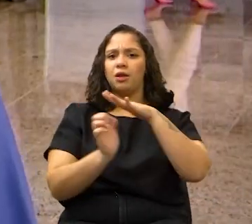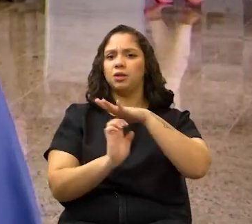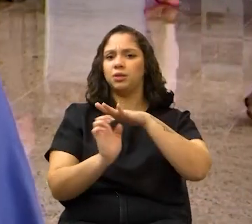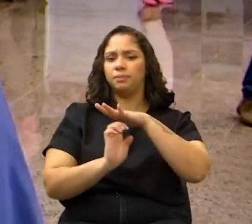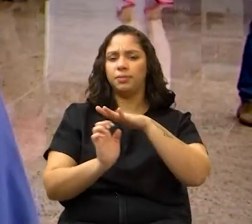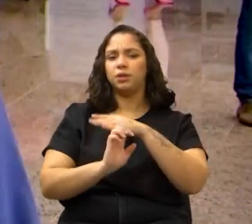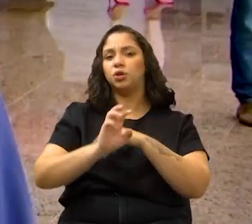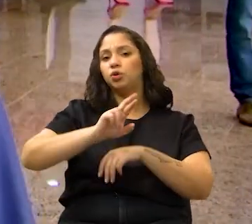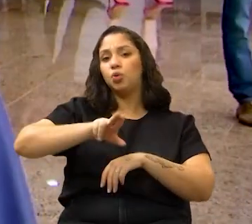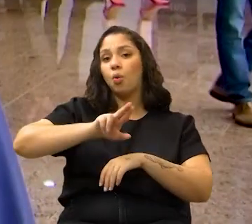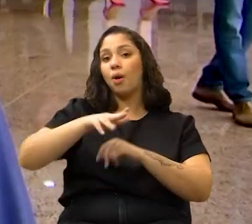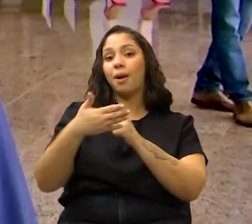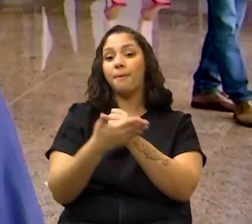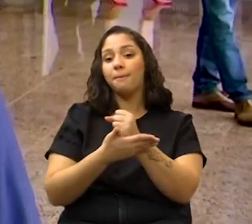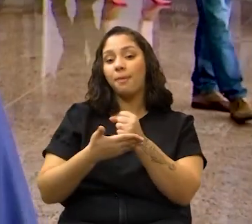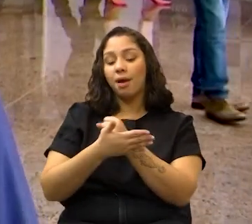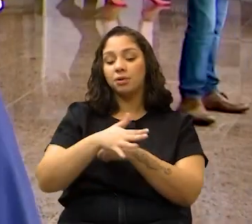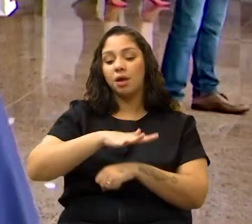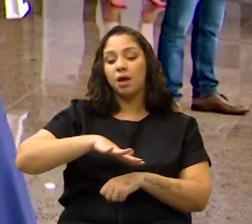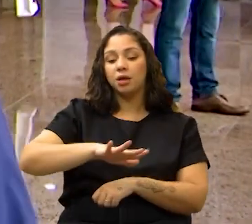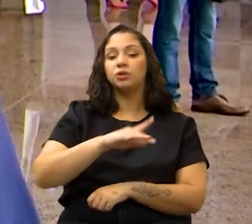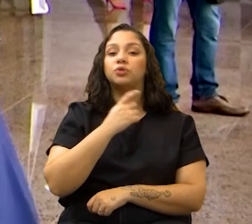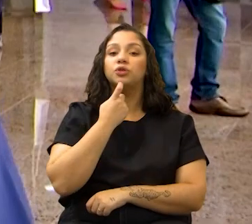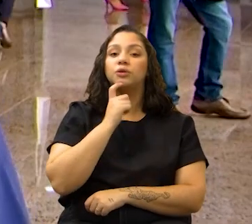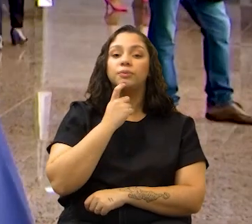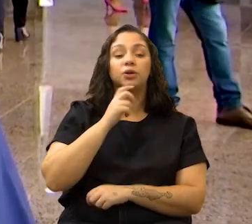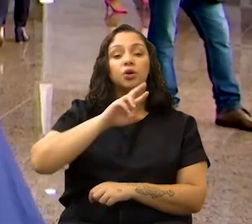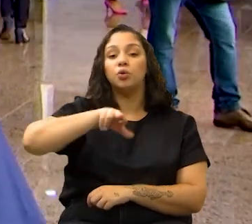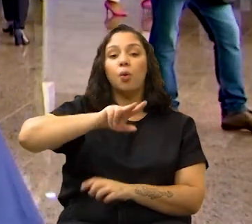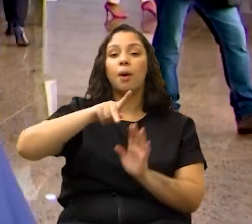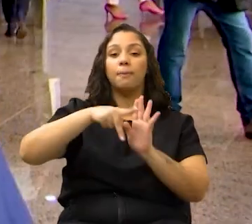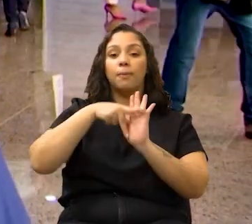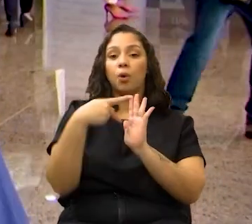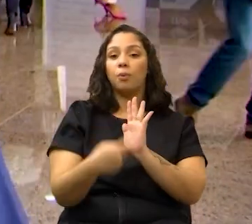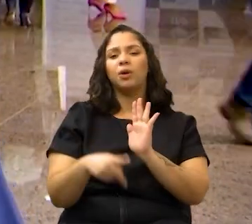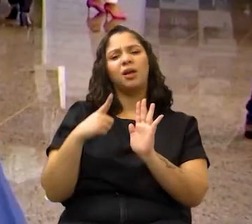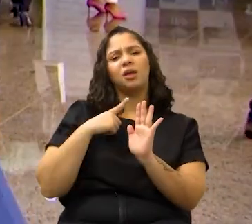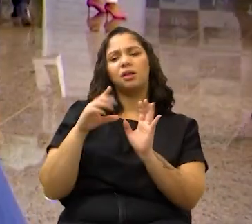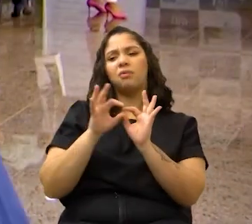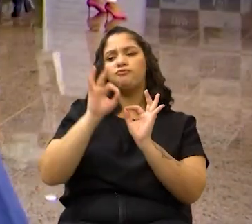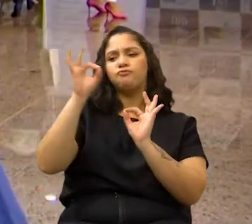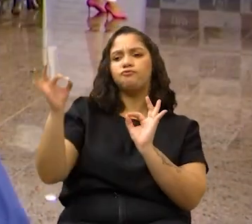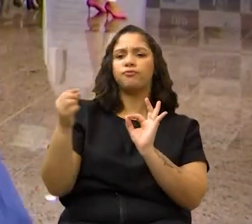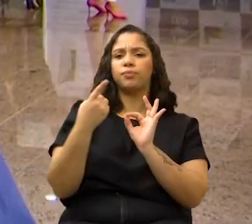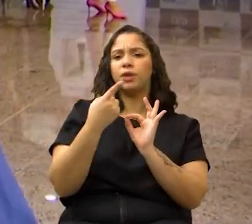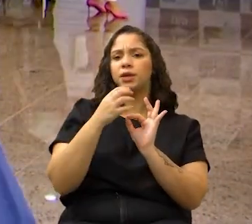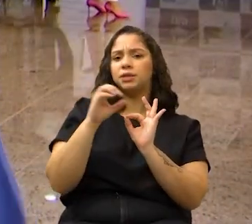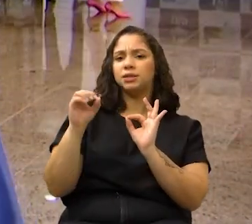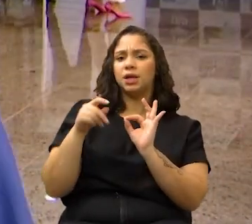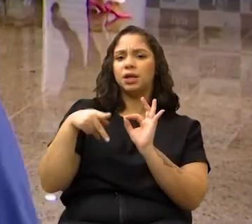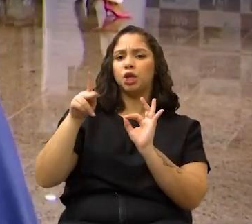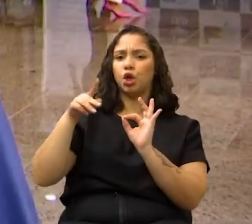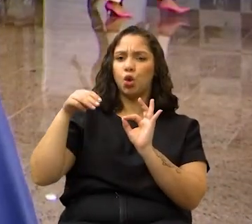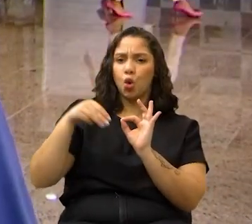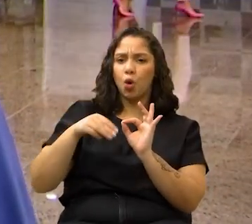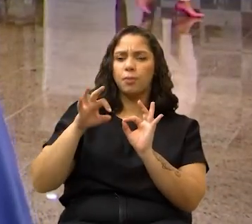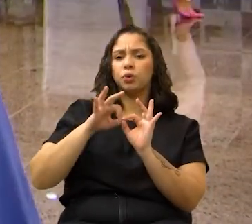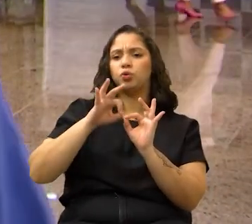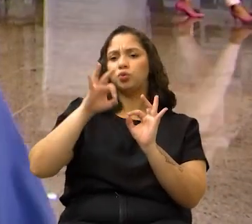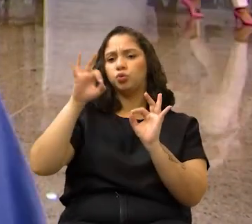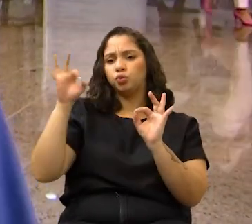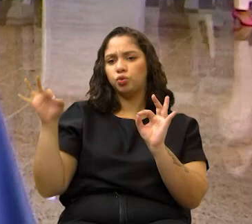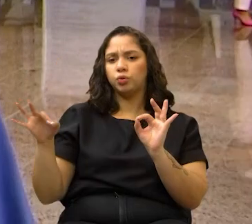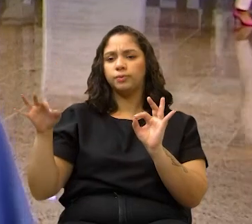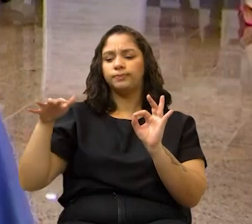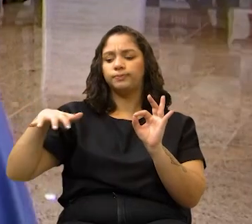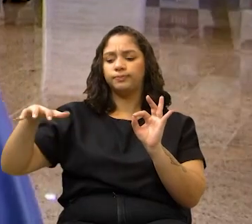não são baseadas aqui na região de Campinas, não necessariamente aqui em Campinas, que estão a 100 quilômetros, 120 quilômetros